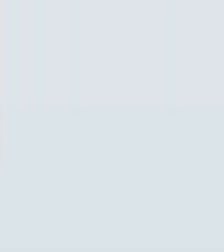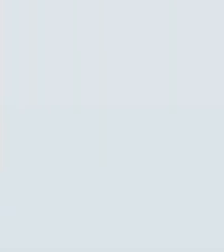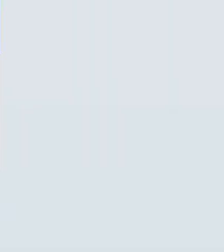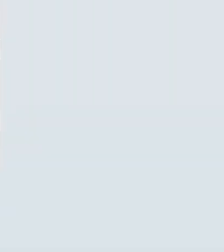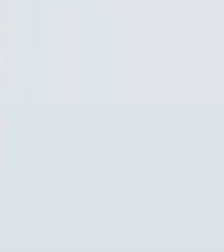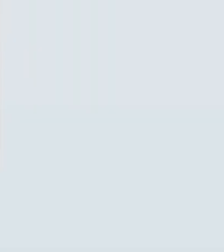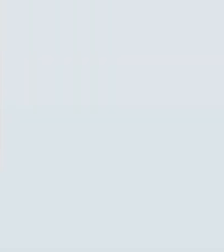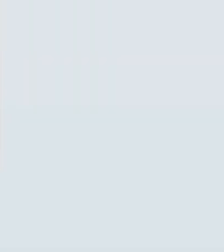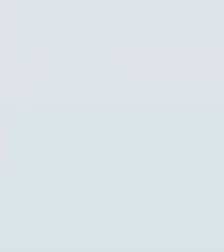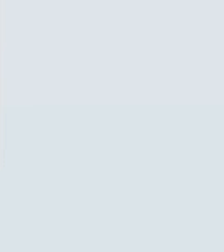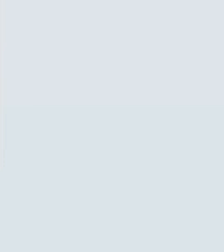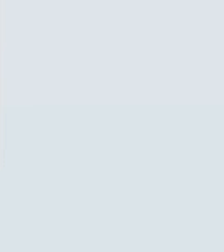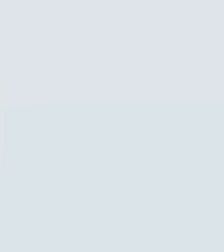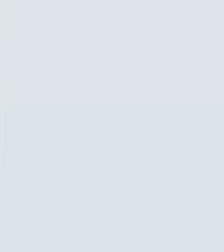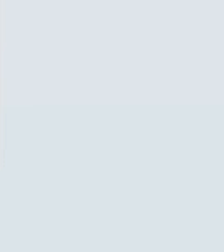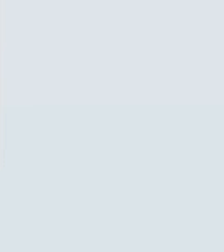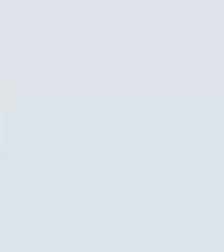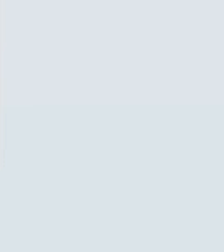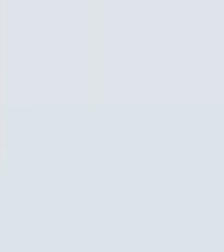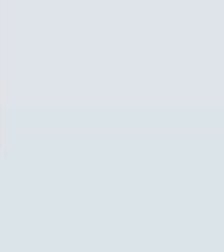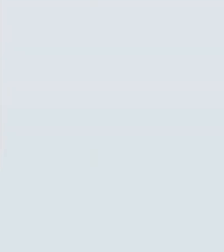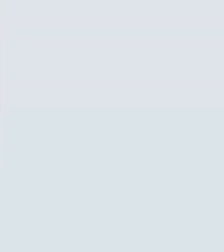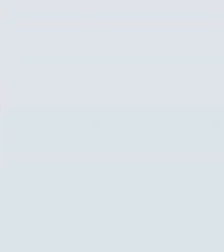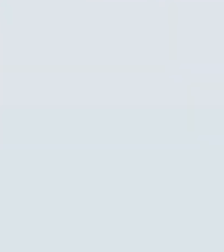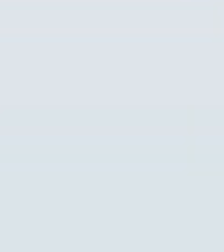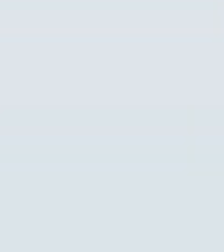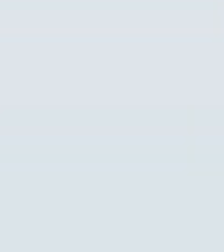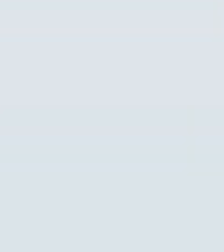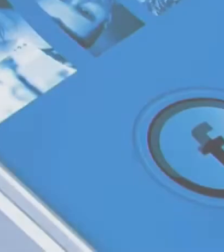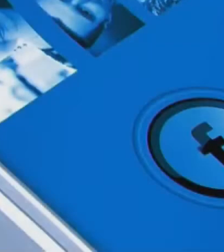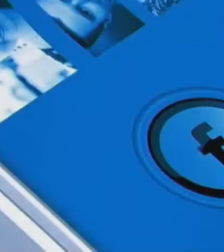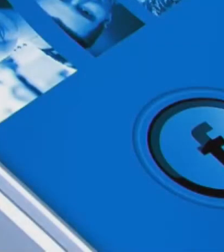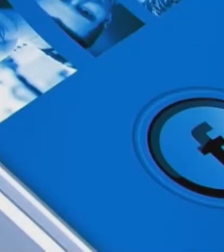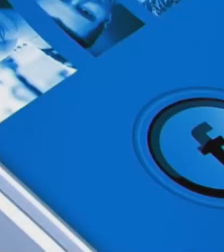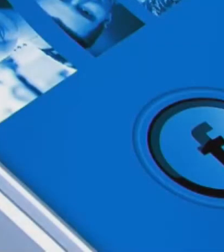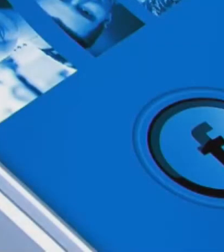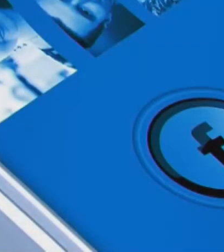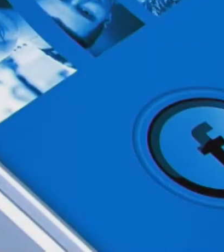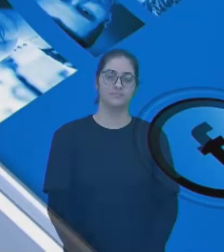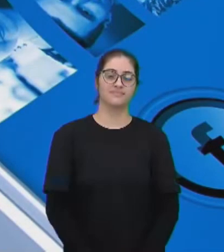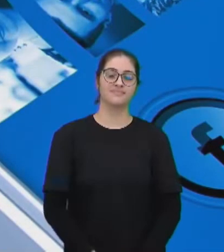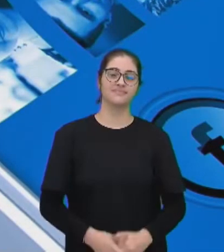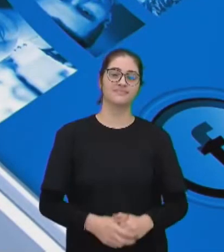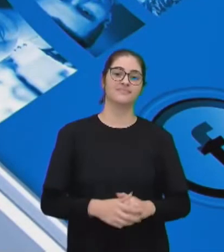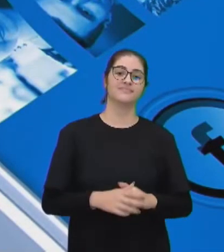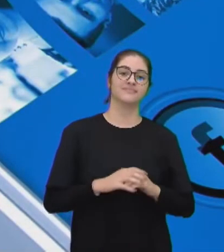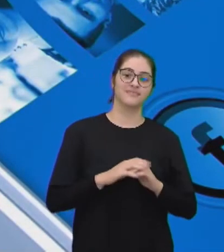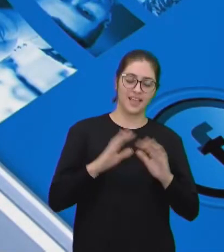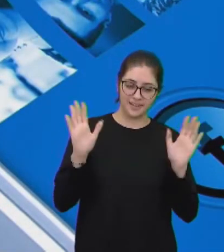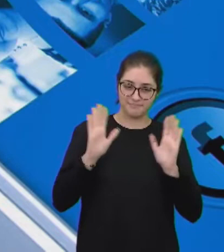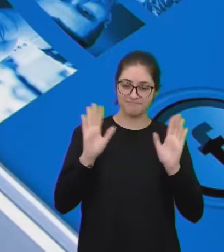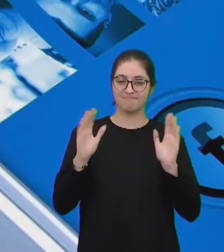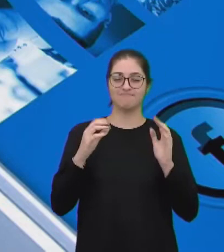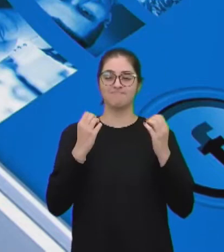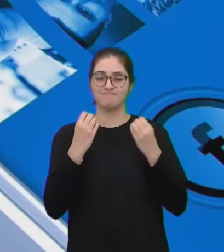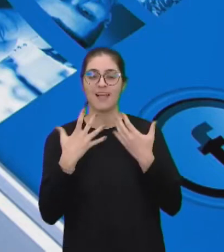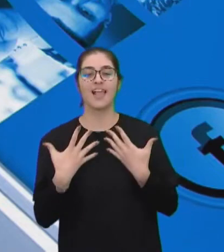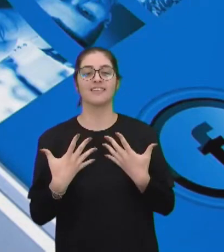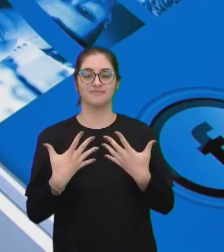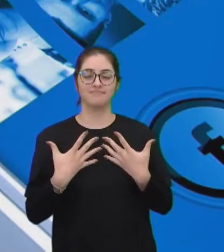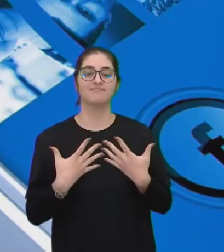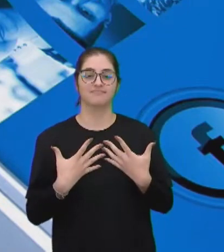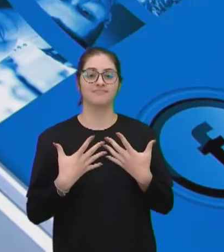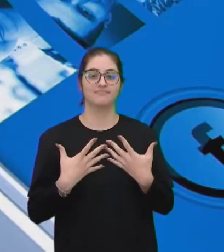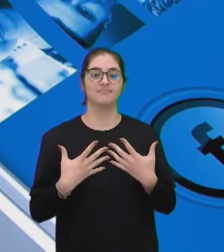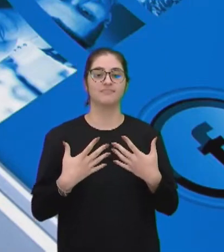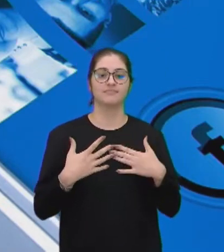Aê! Aê, muito bem, turma! Vimos